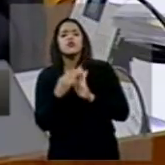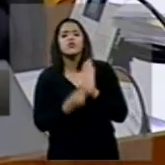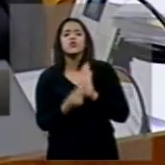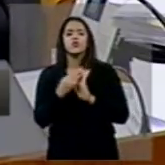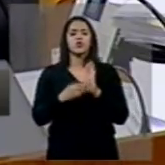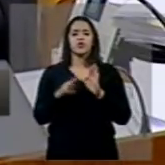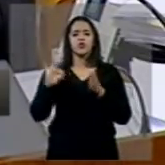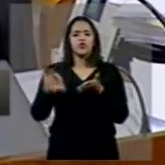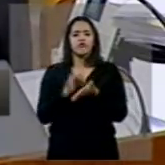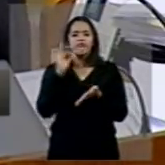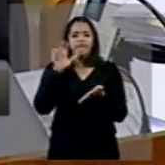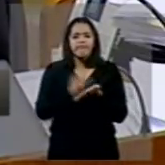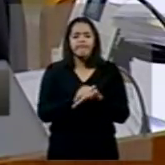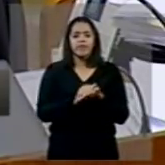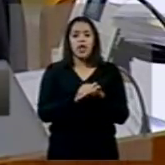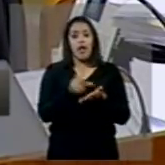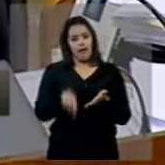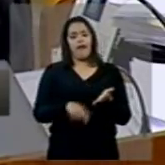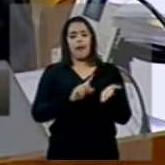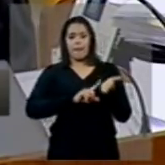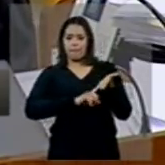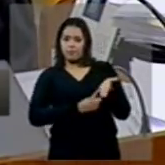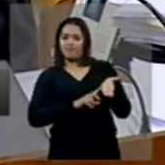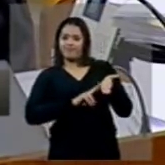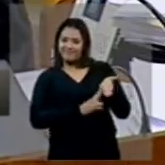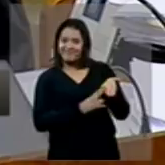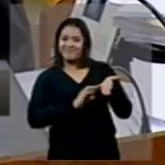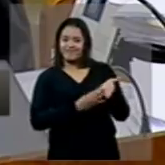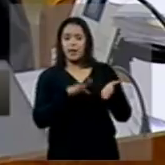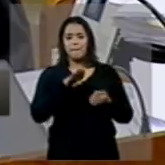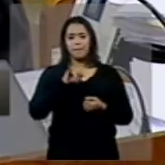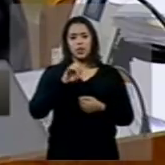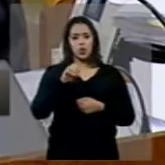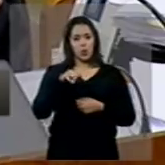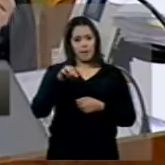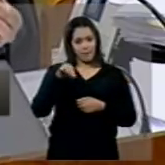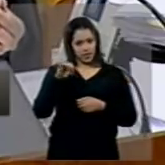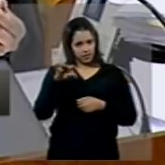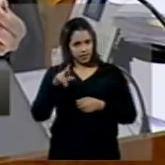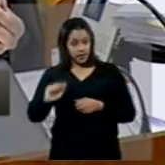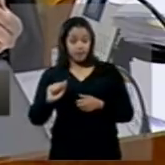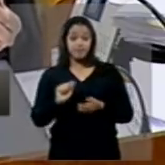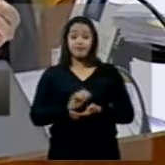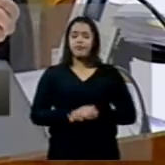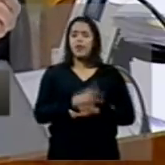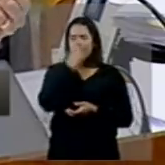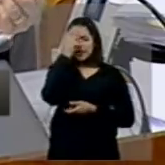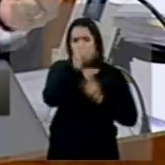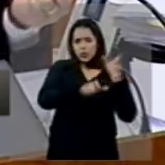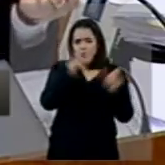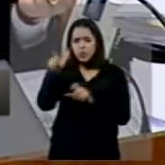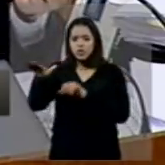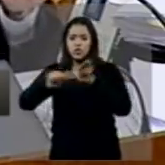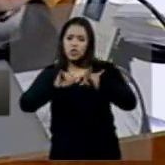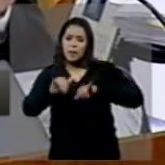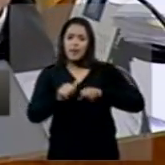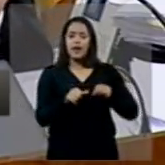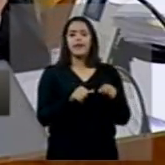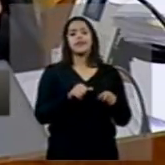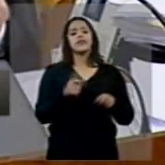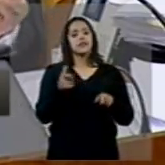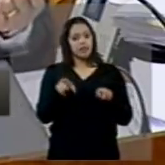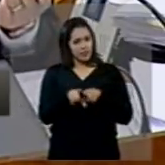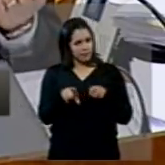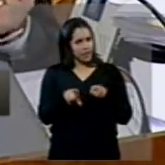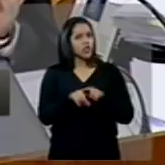recadastramento é a biometria. Olha, aqueles que são chamados em igualdade de condições,